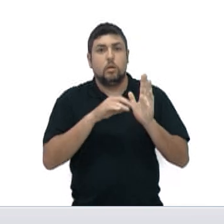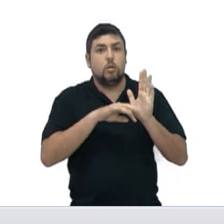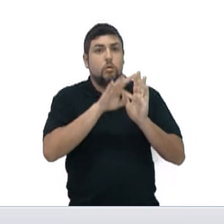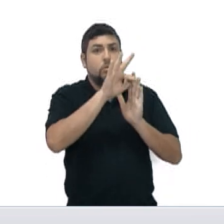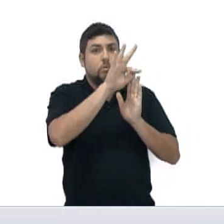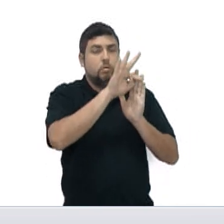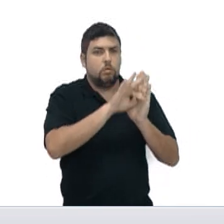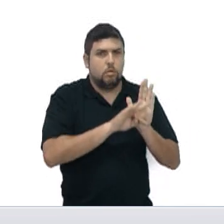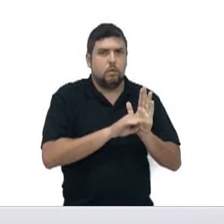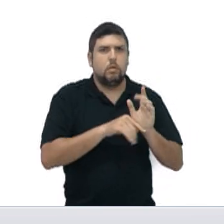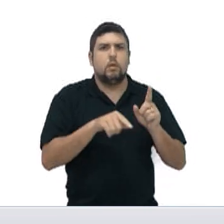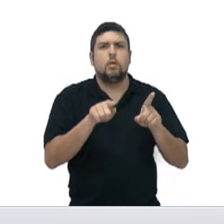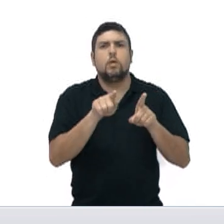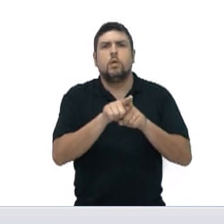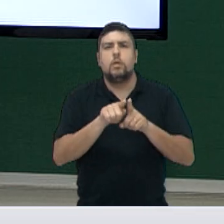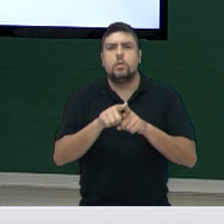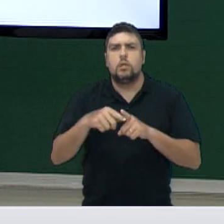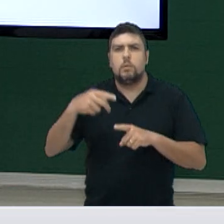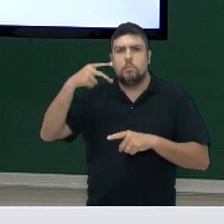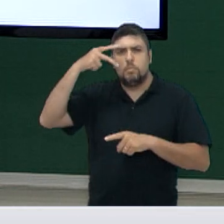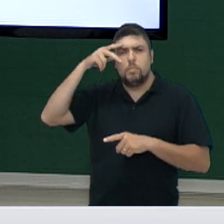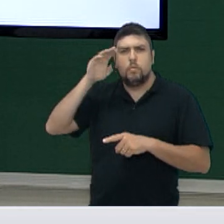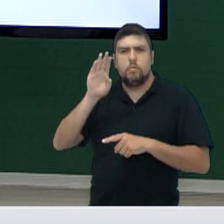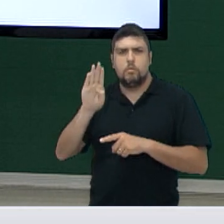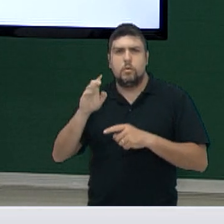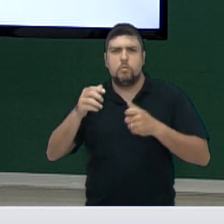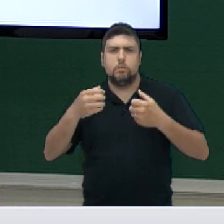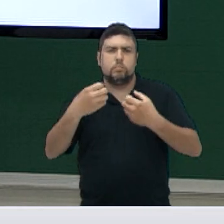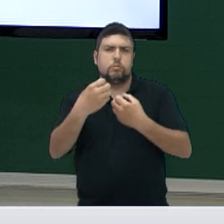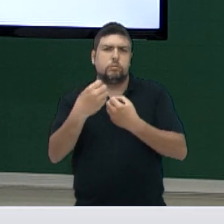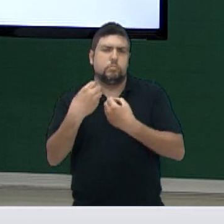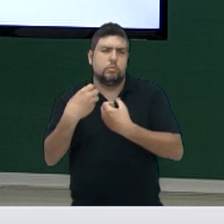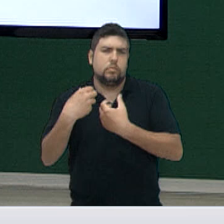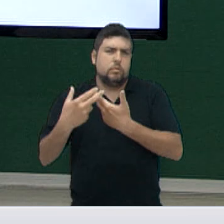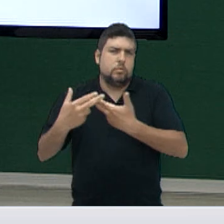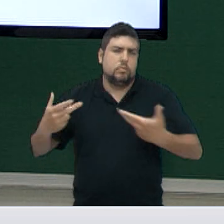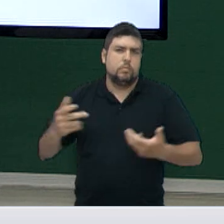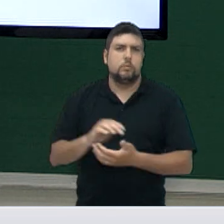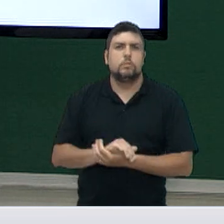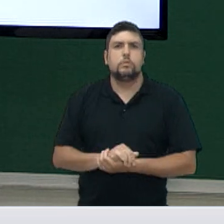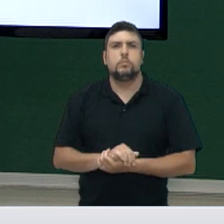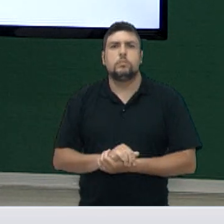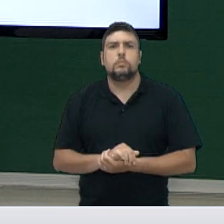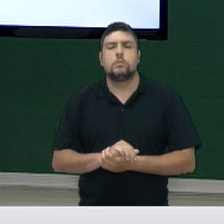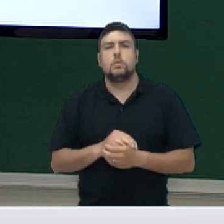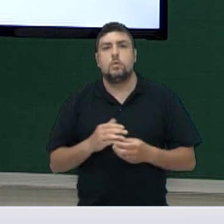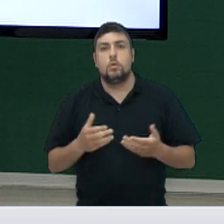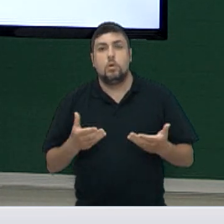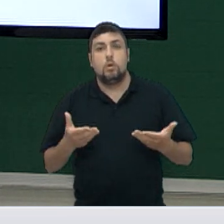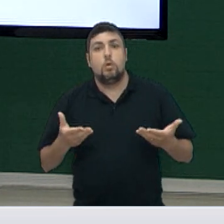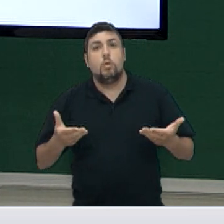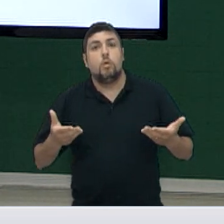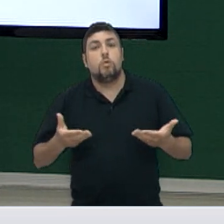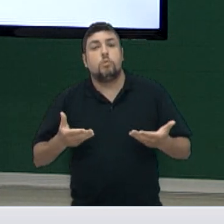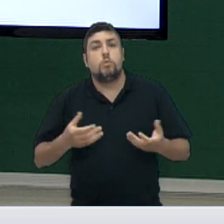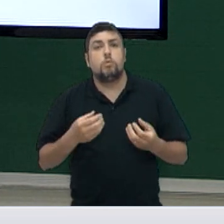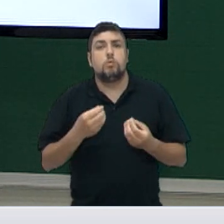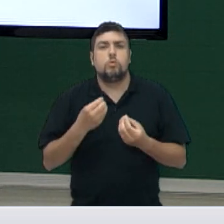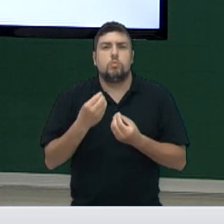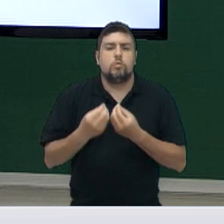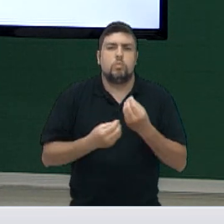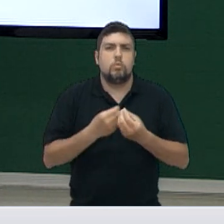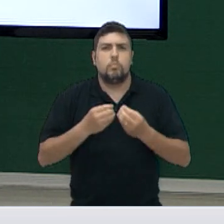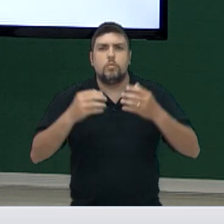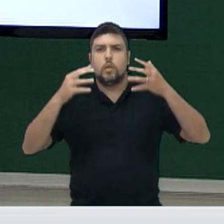os provérbios, eles vêm ensinar algumas coisas para nós, certo? E hoje nós vamos falar sobre animais